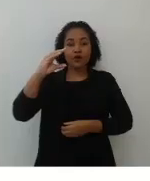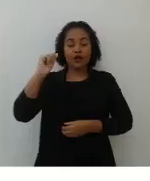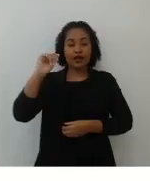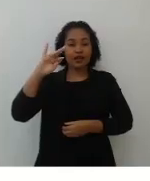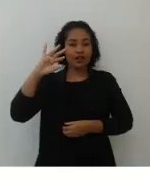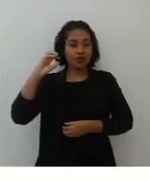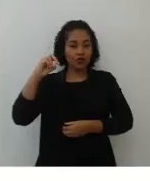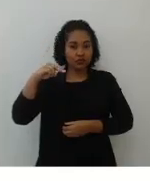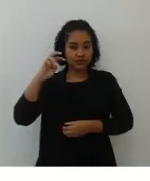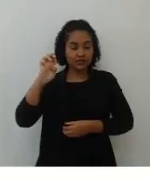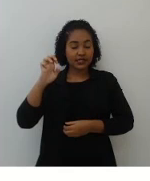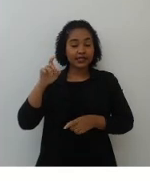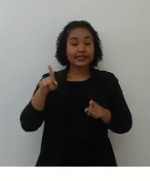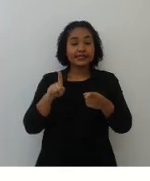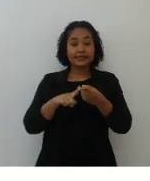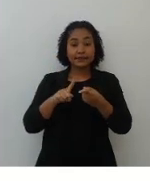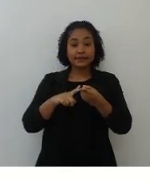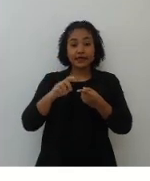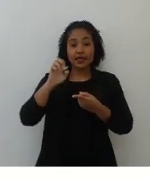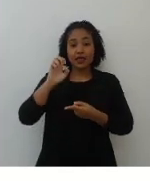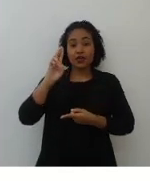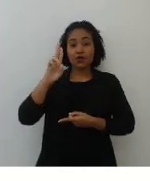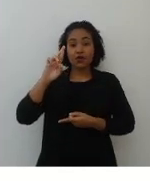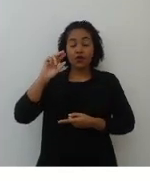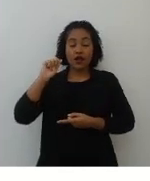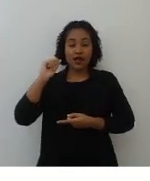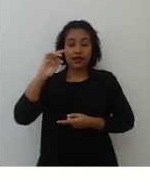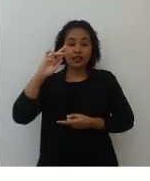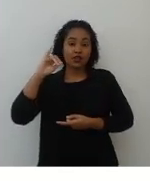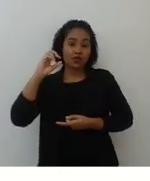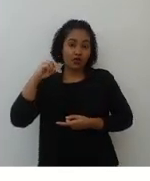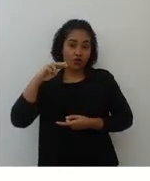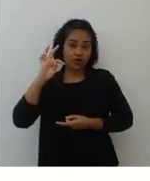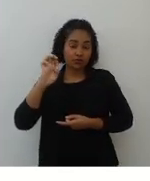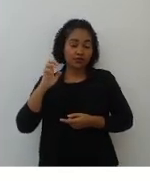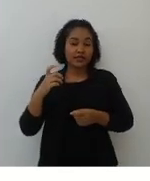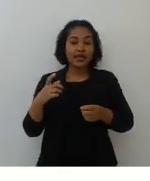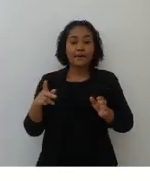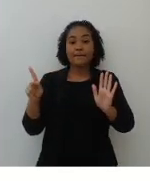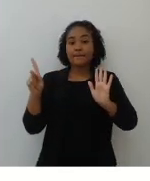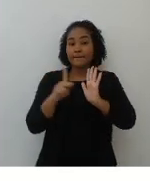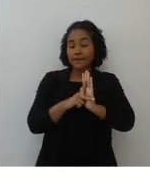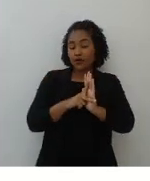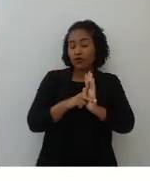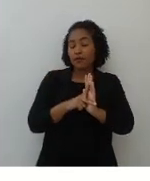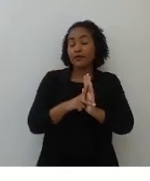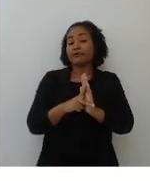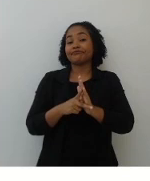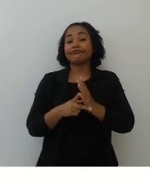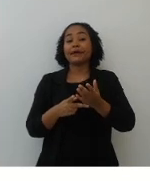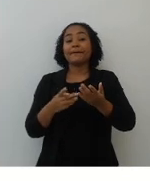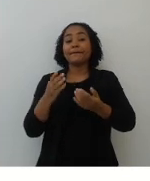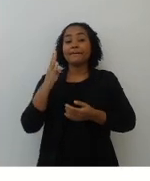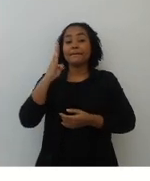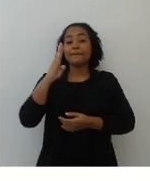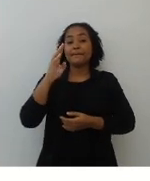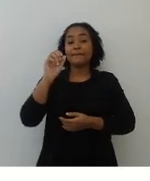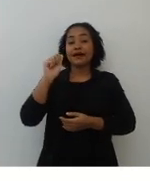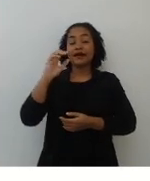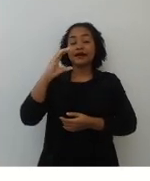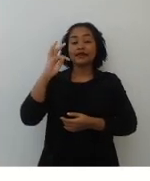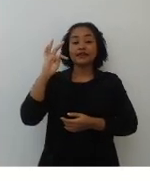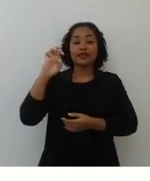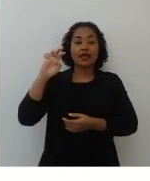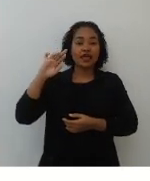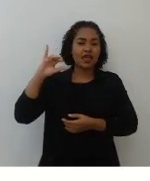observada aí na figura, né, que a célula procariótica, que é uma característica das bactérias, é um tipo de célula que tem o material